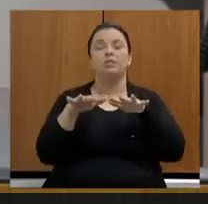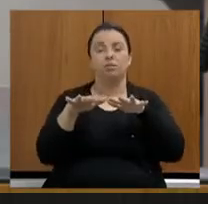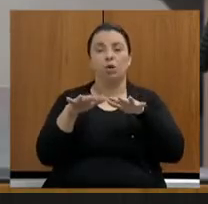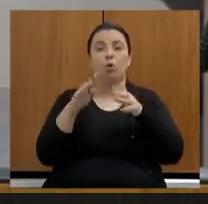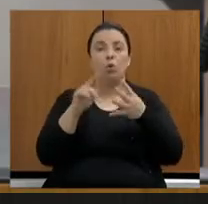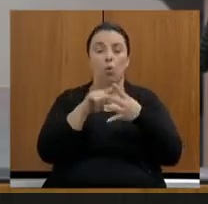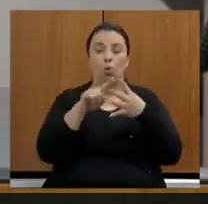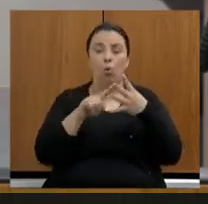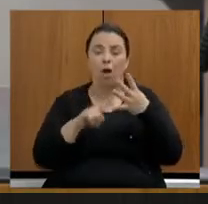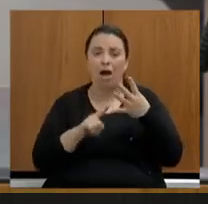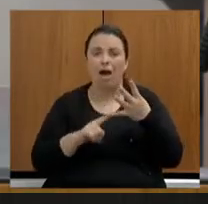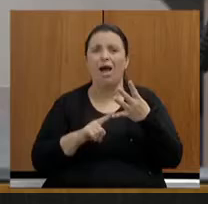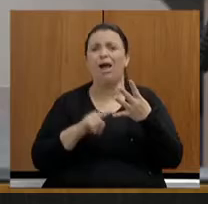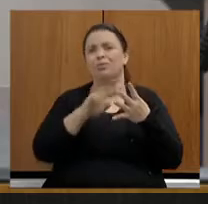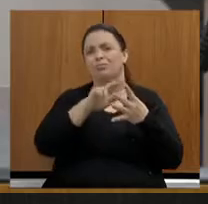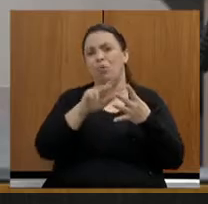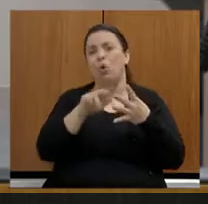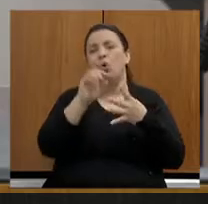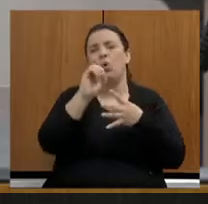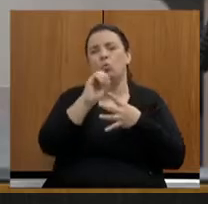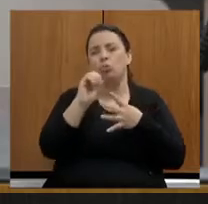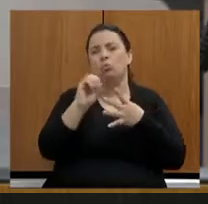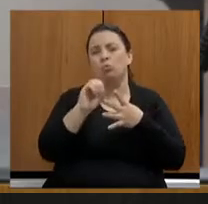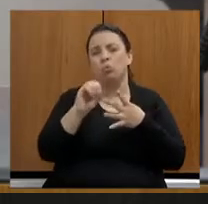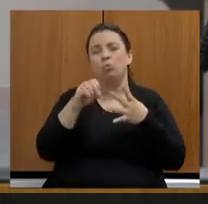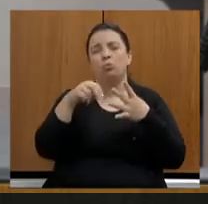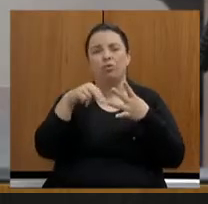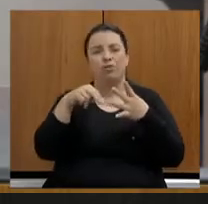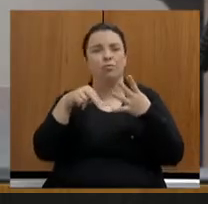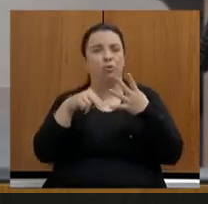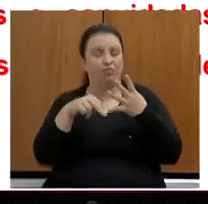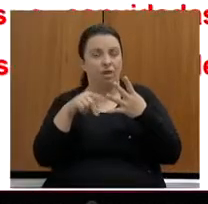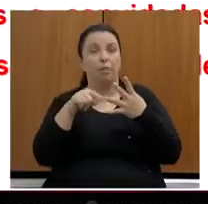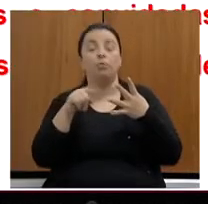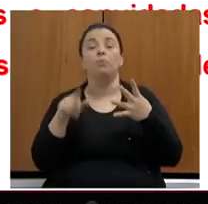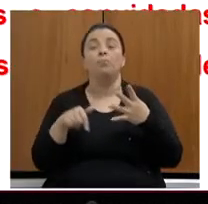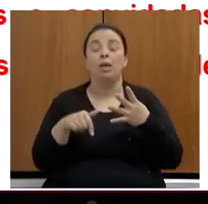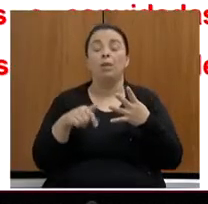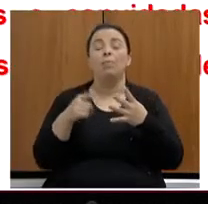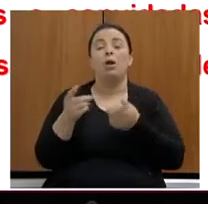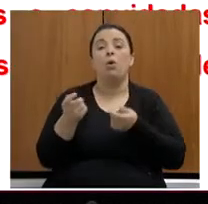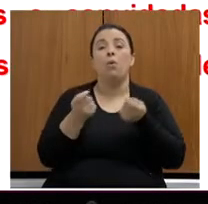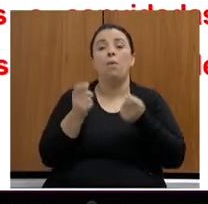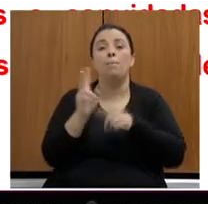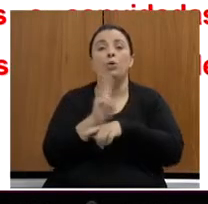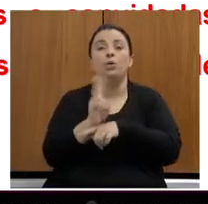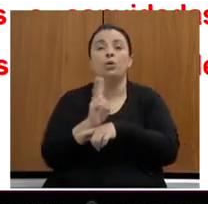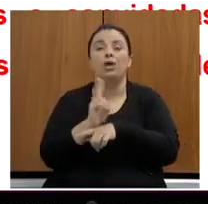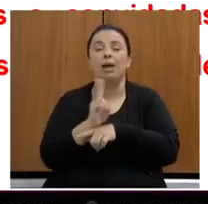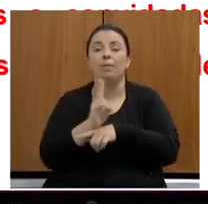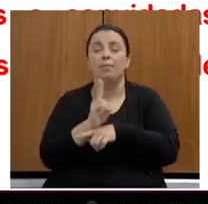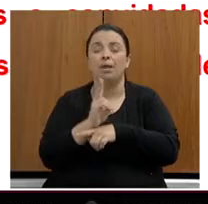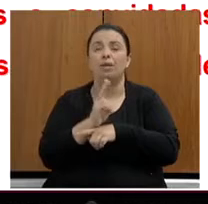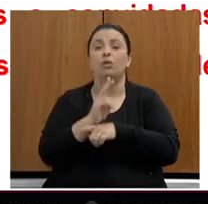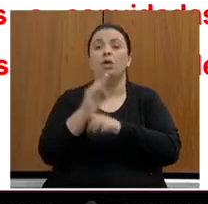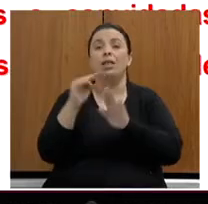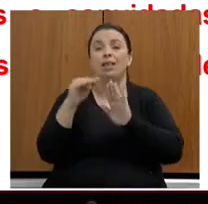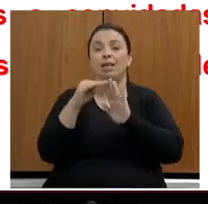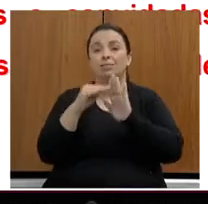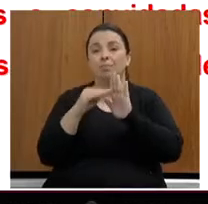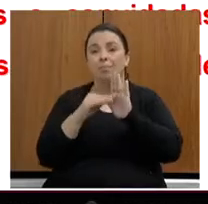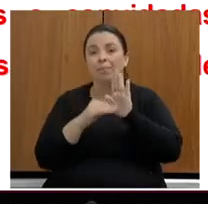4 de novembro e cinco de novembro para exatamente fazer o monitoramento do cumprimento das metas do Plano Estadual de Educação